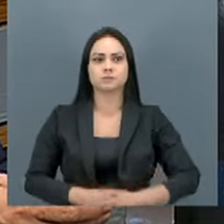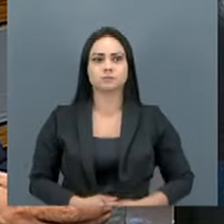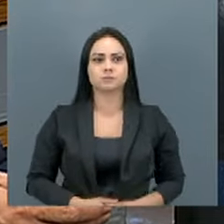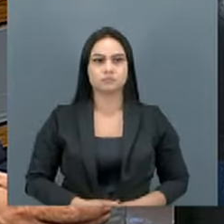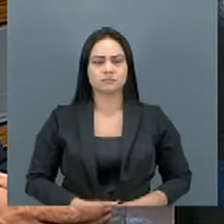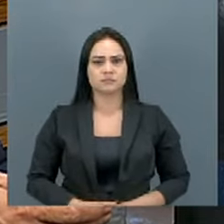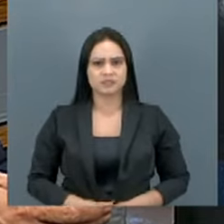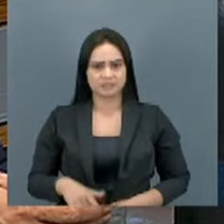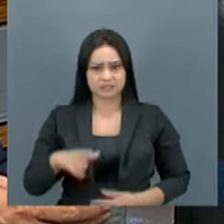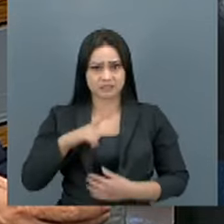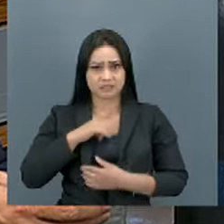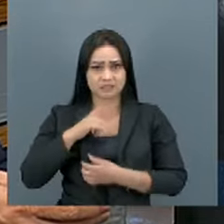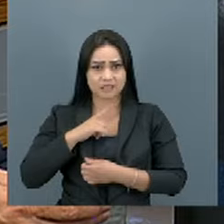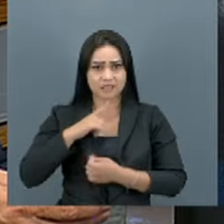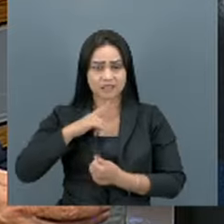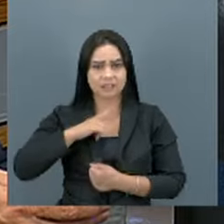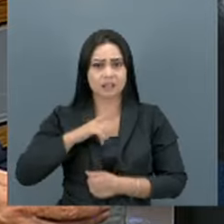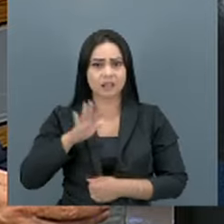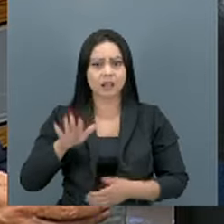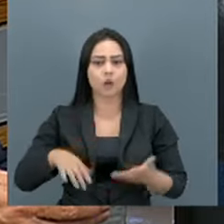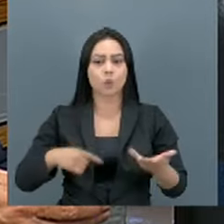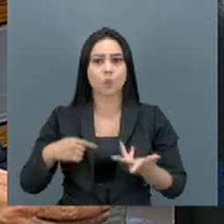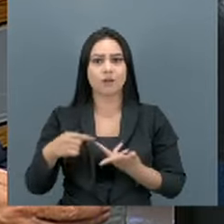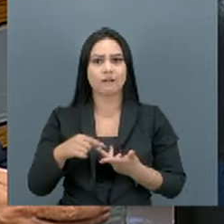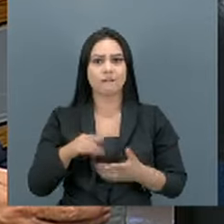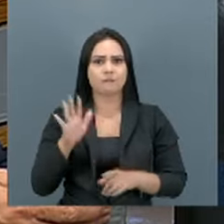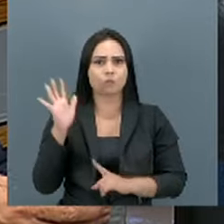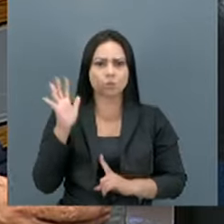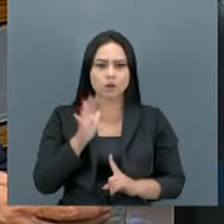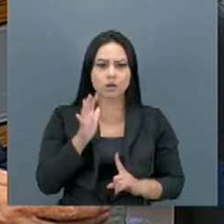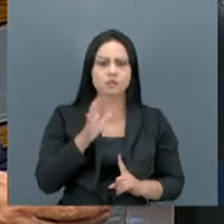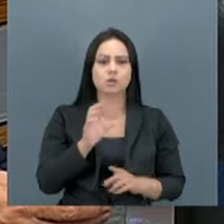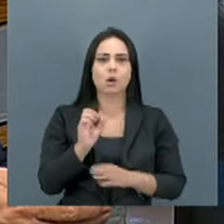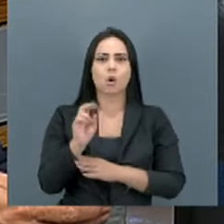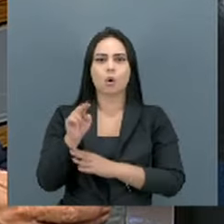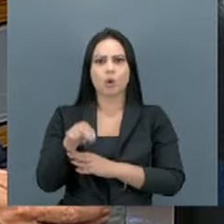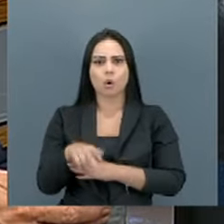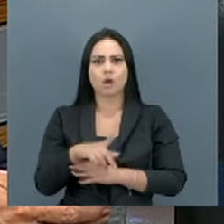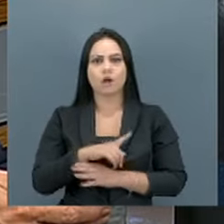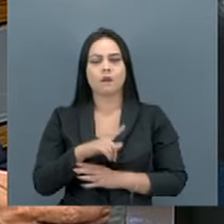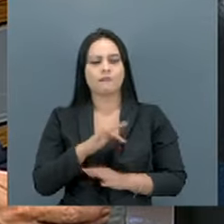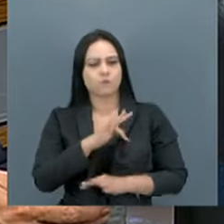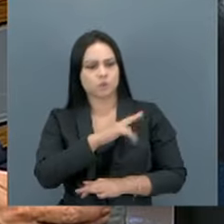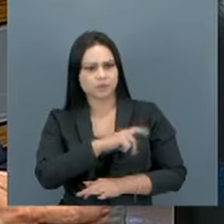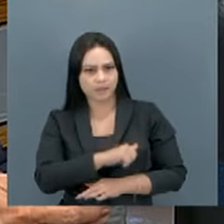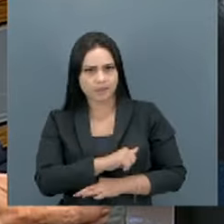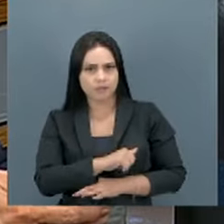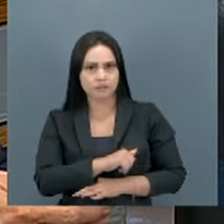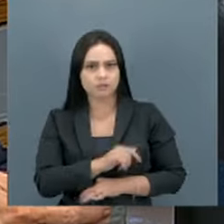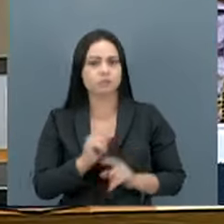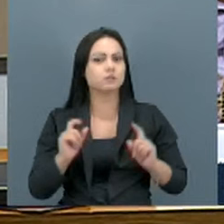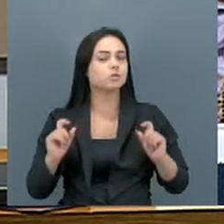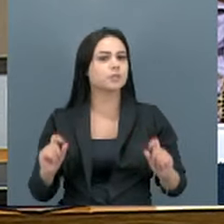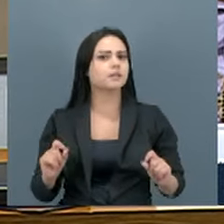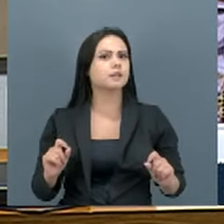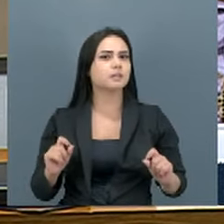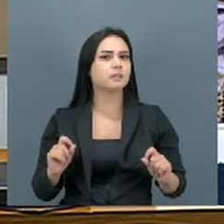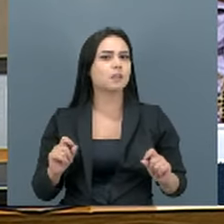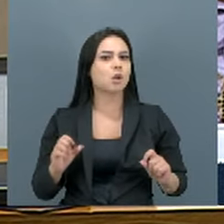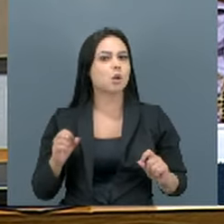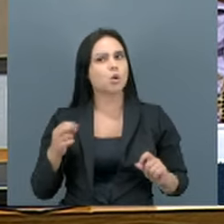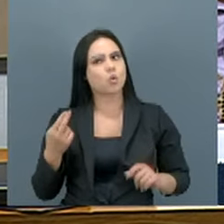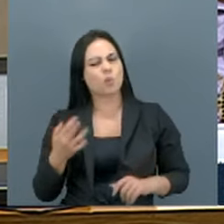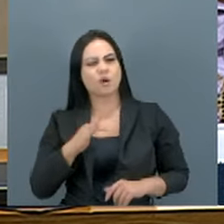Existe alguma influência das ONGs na FUNAI que ou a FUNAI